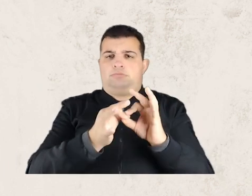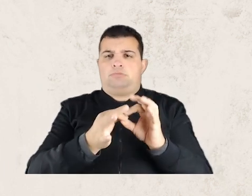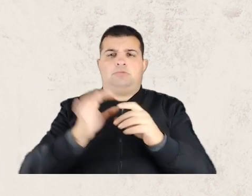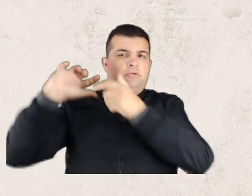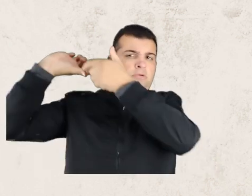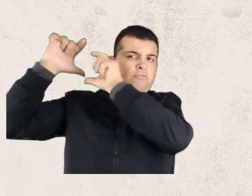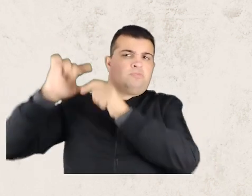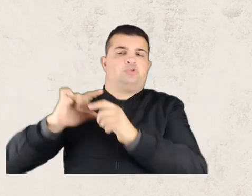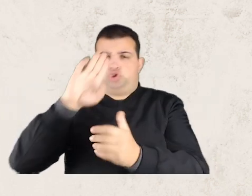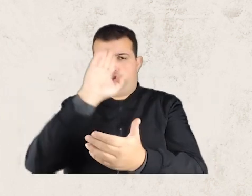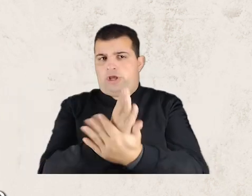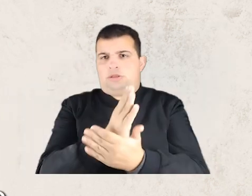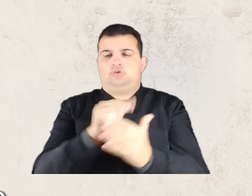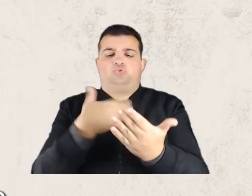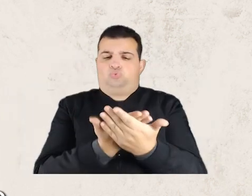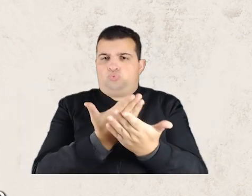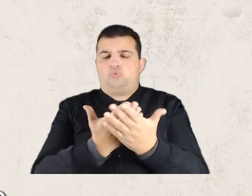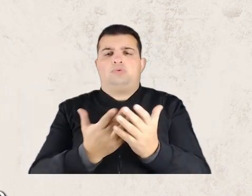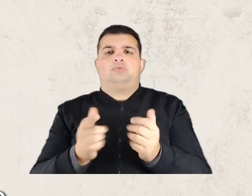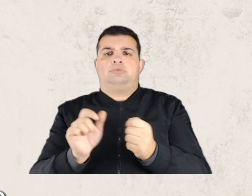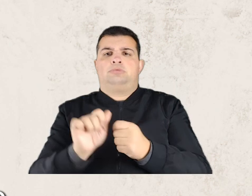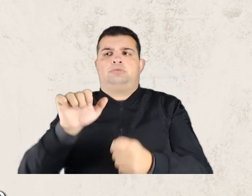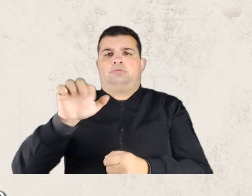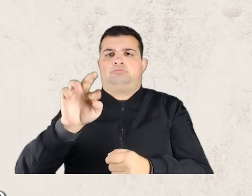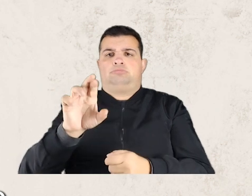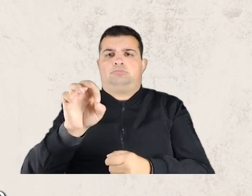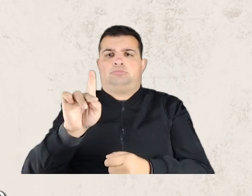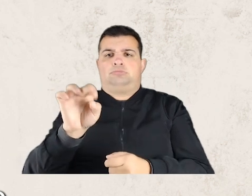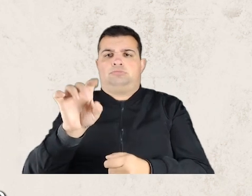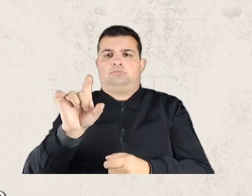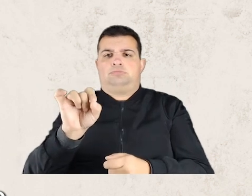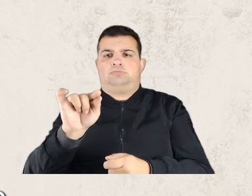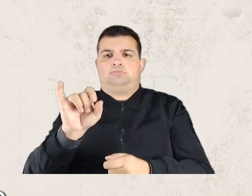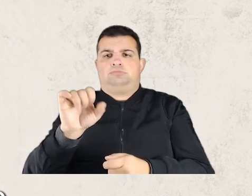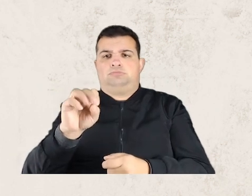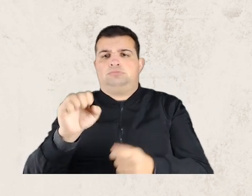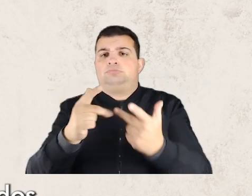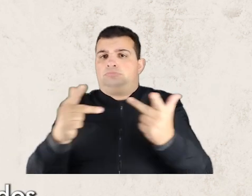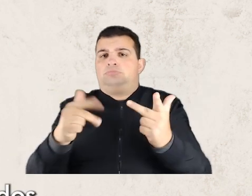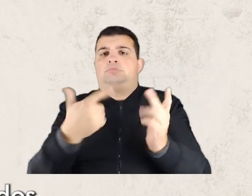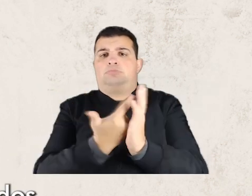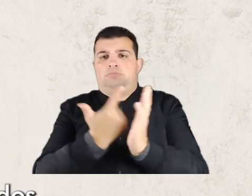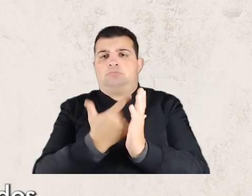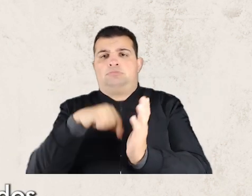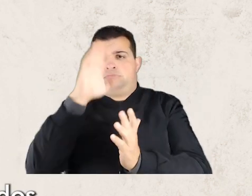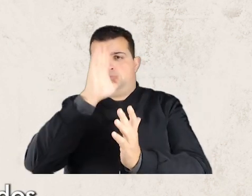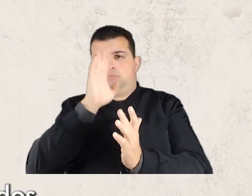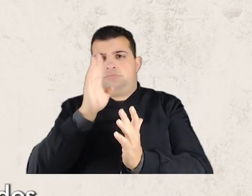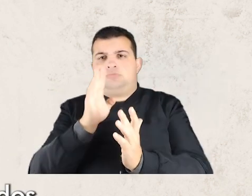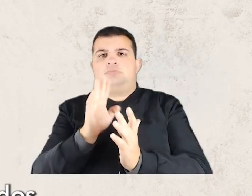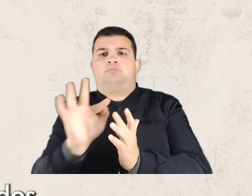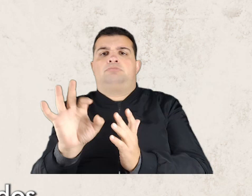de 1933. O Arthur Ramos é alguém que vai se dedicar ao estudo, se filiando a uma